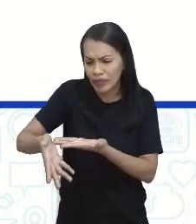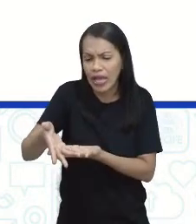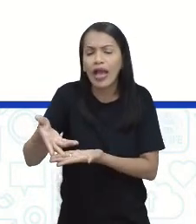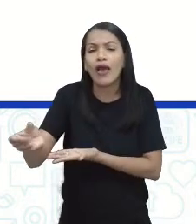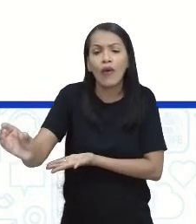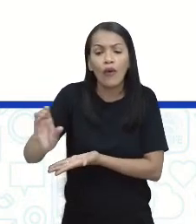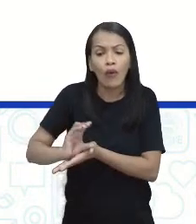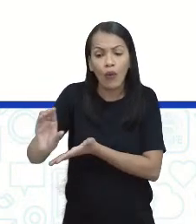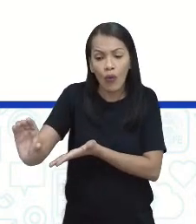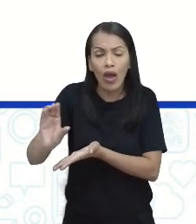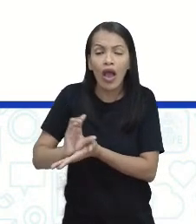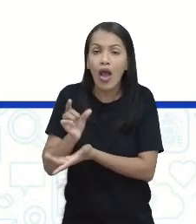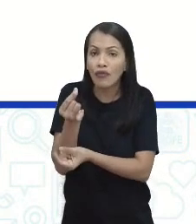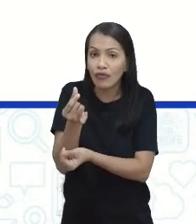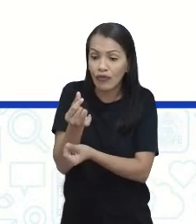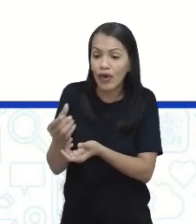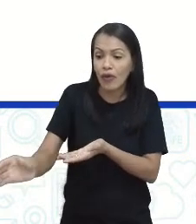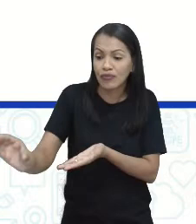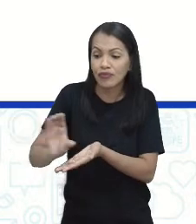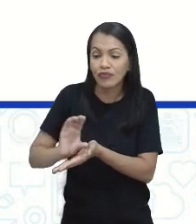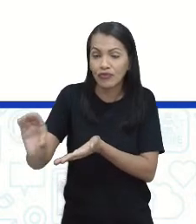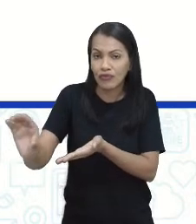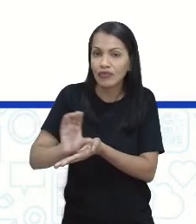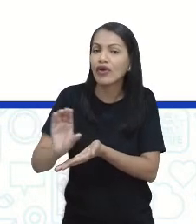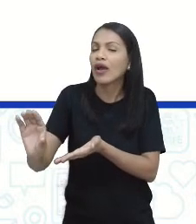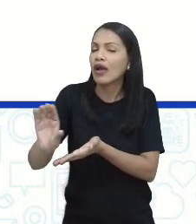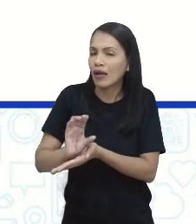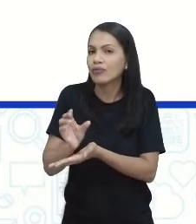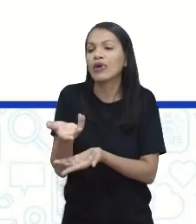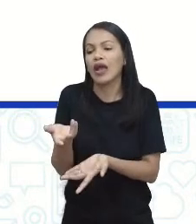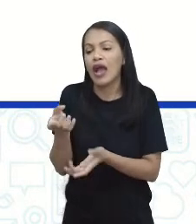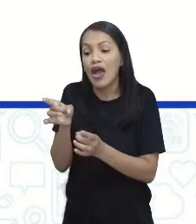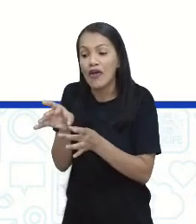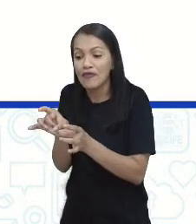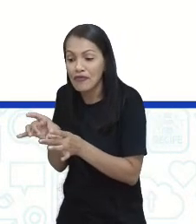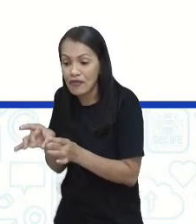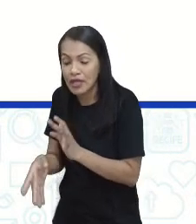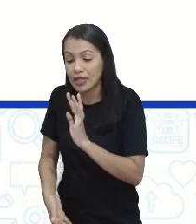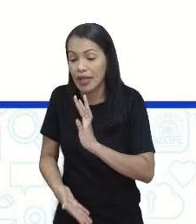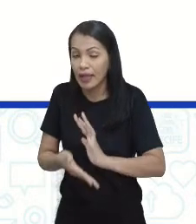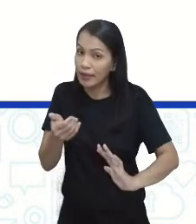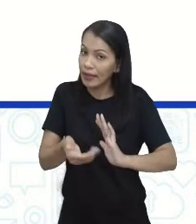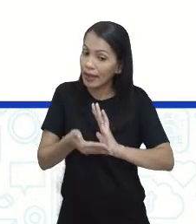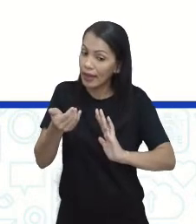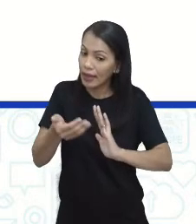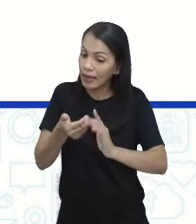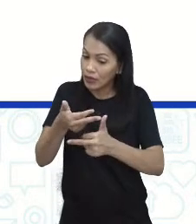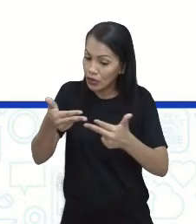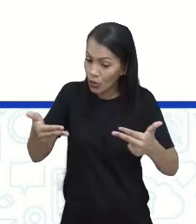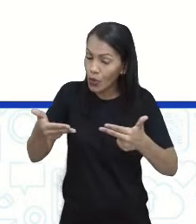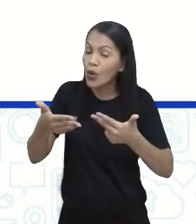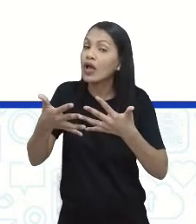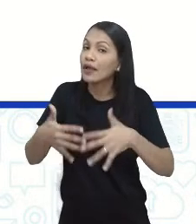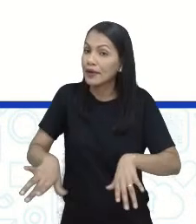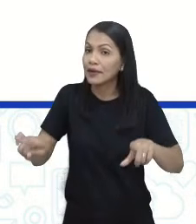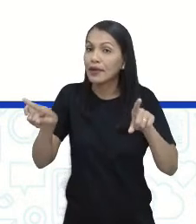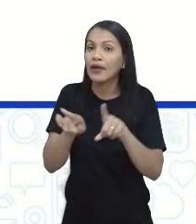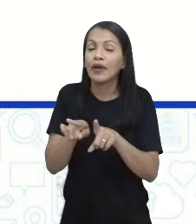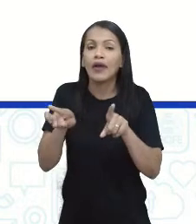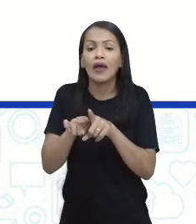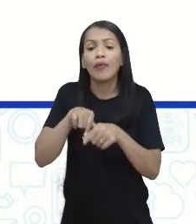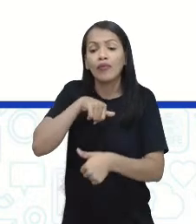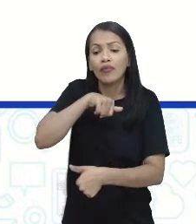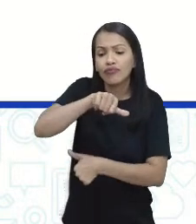renda gigantesca no mundo inteiro, né? A comercialização e a exploração desses recursos, tá certo? A transformação